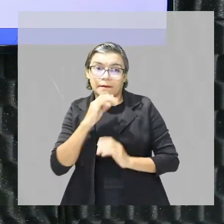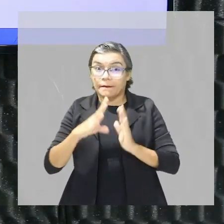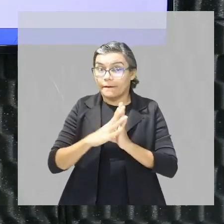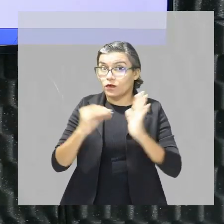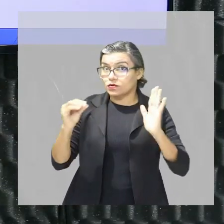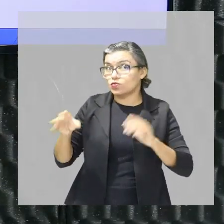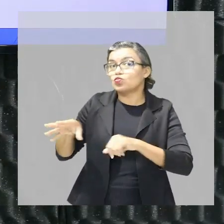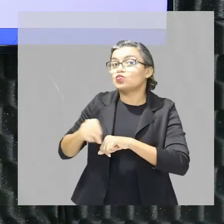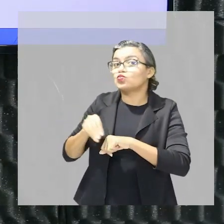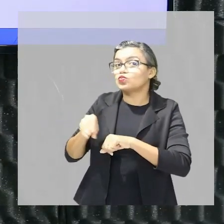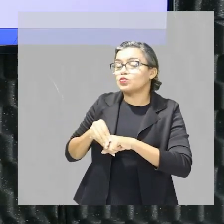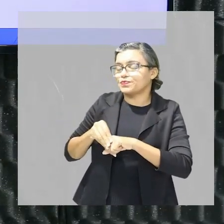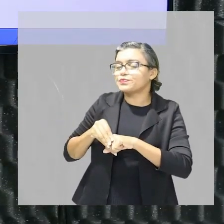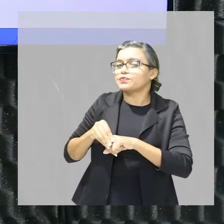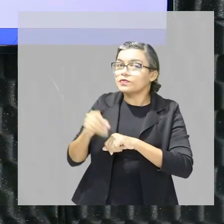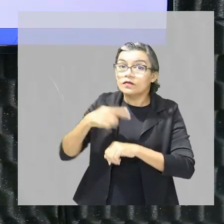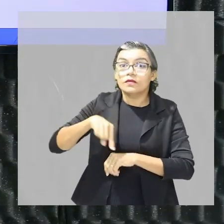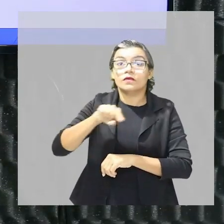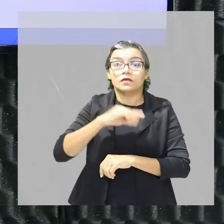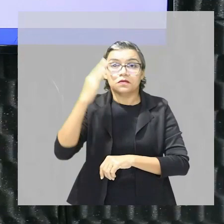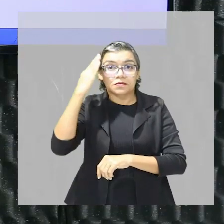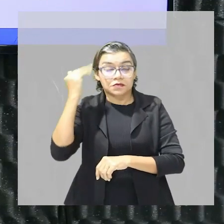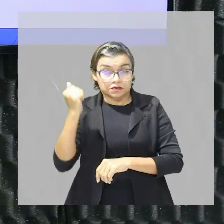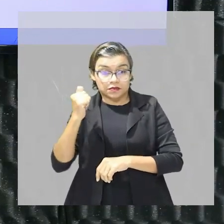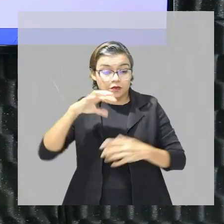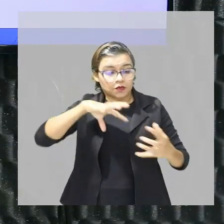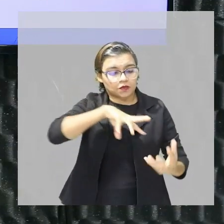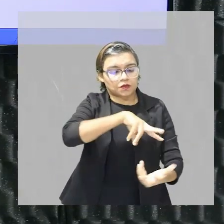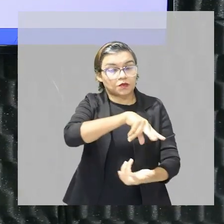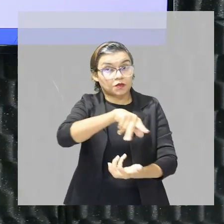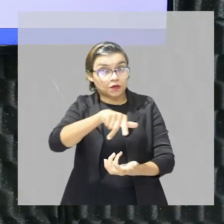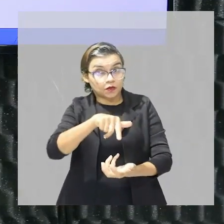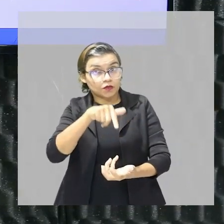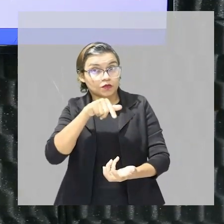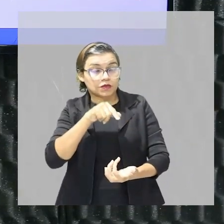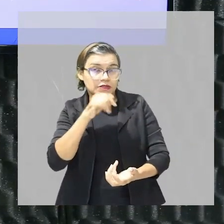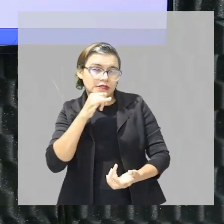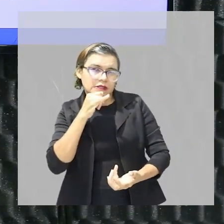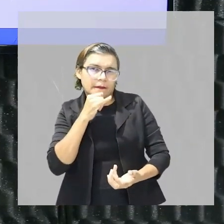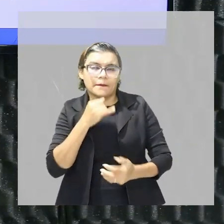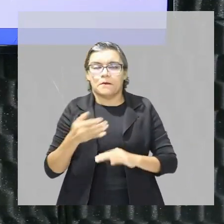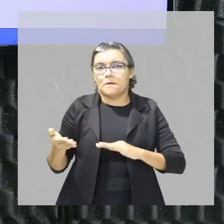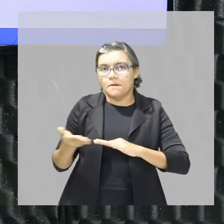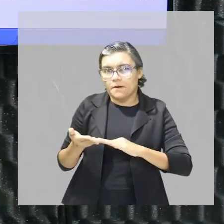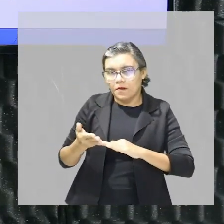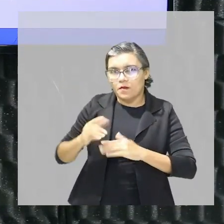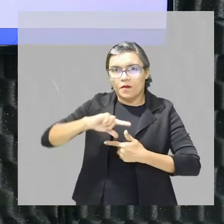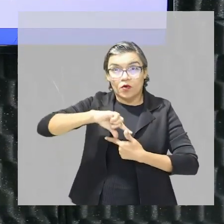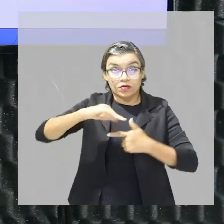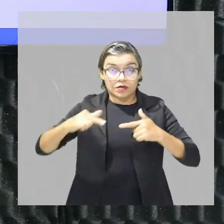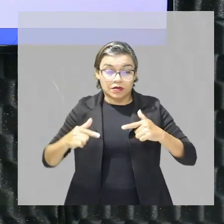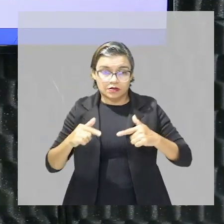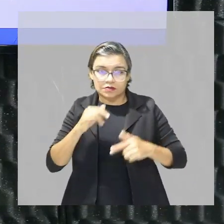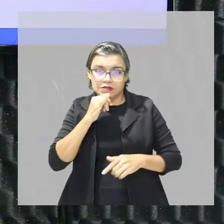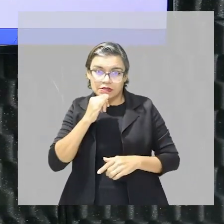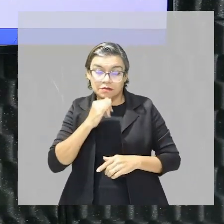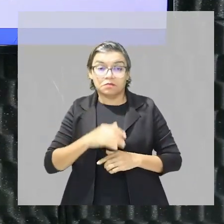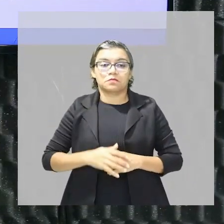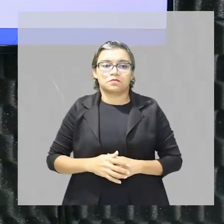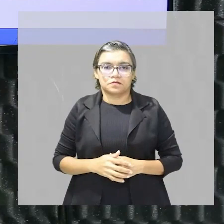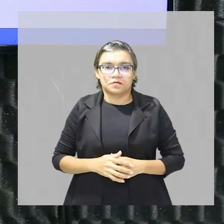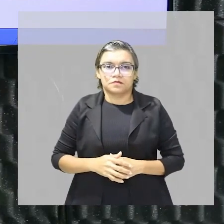conhecimento nós sabemos que o mundo moderno a filosofia moderna principalmente a filosofia cartesiana primeiro texto